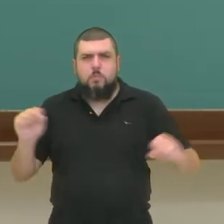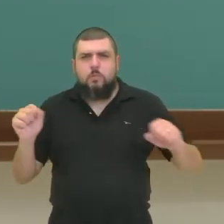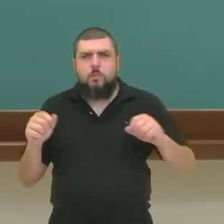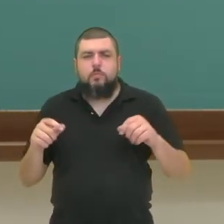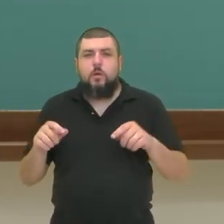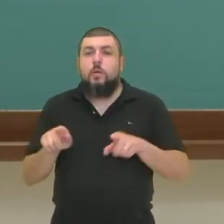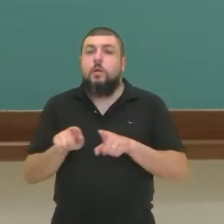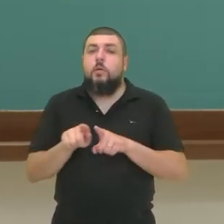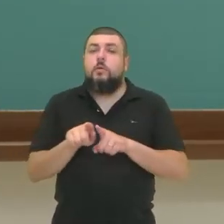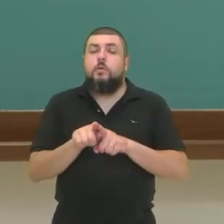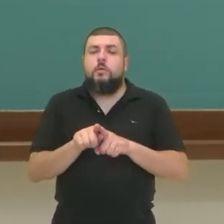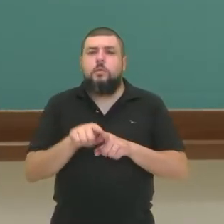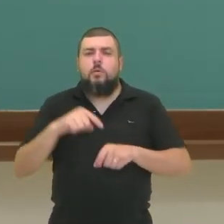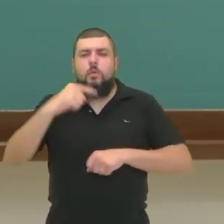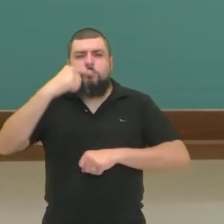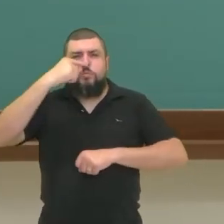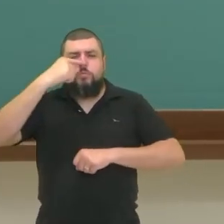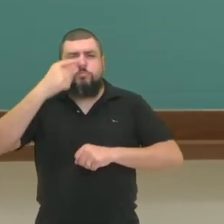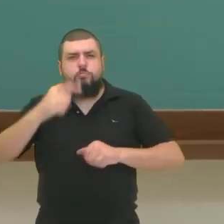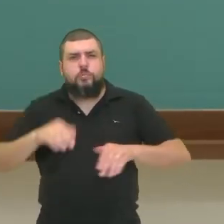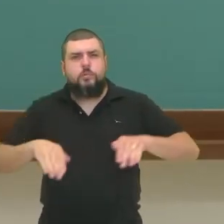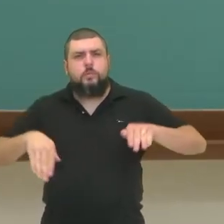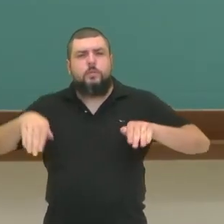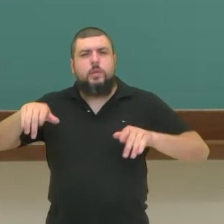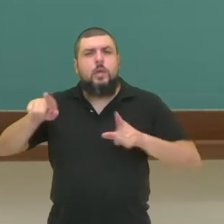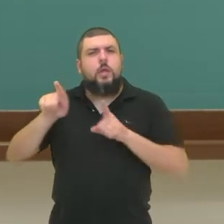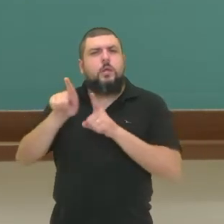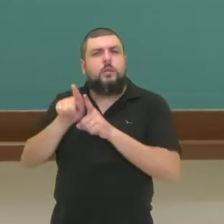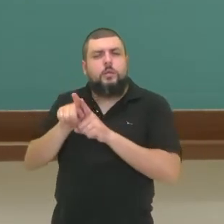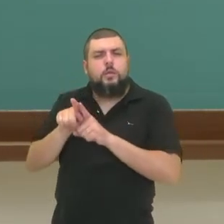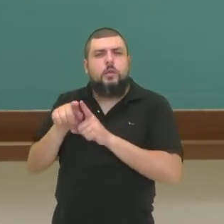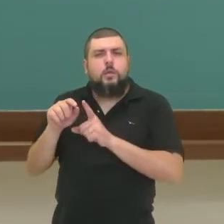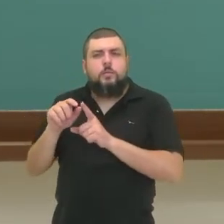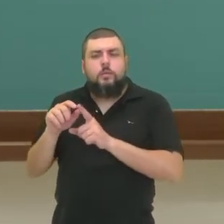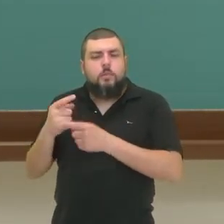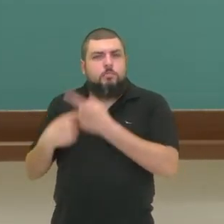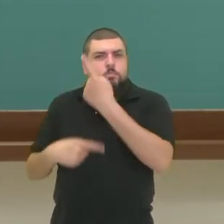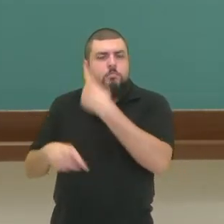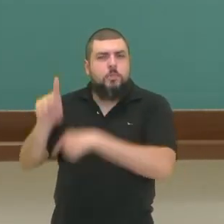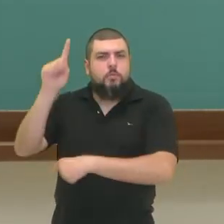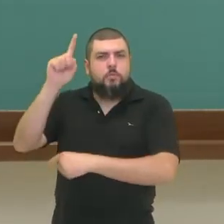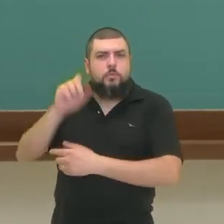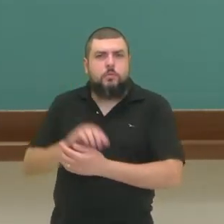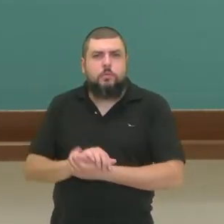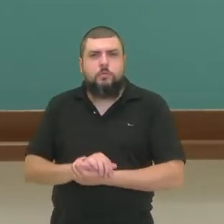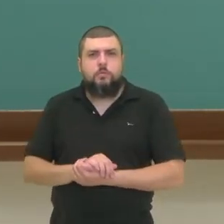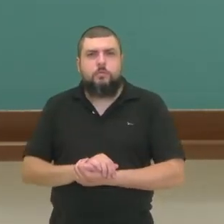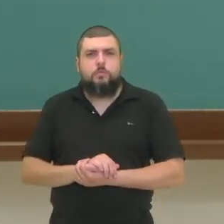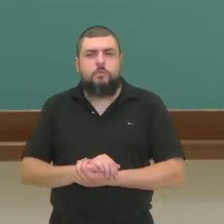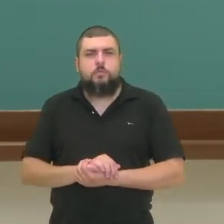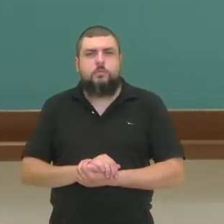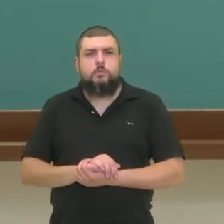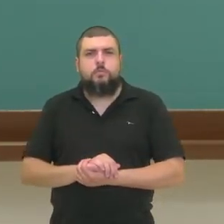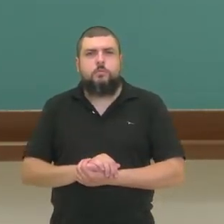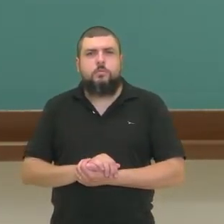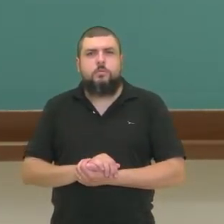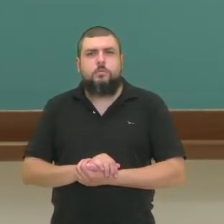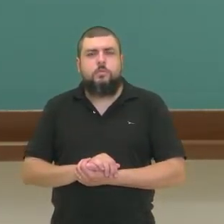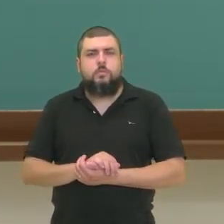linguistas acabam ganhando um grande destaque armados pela